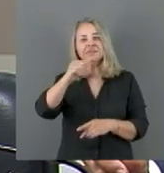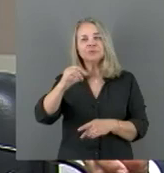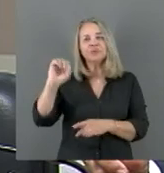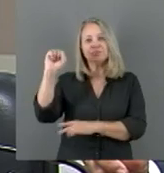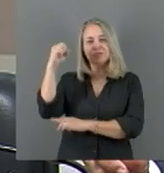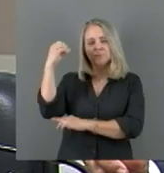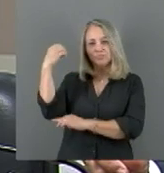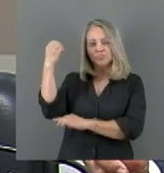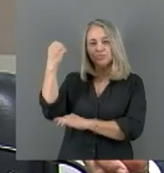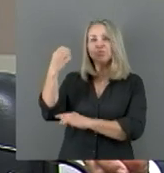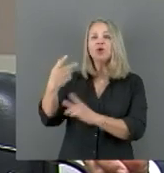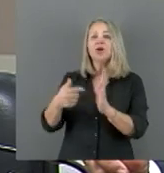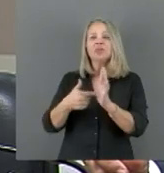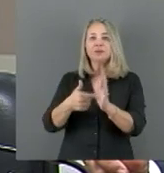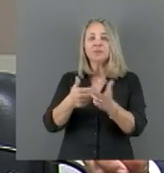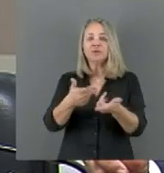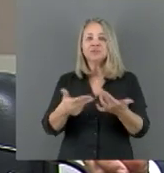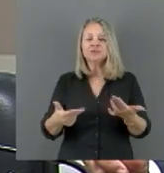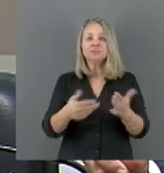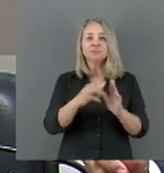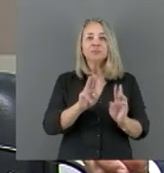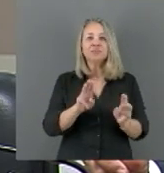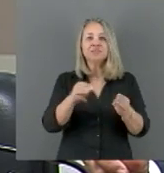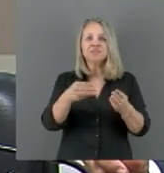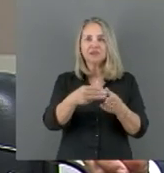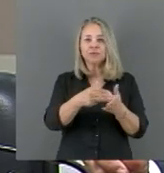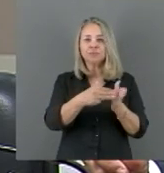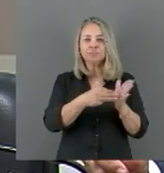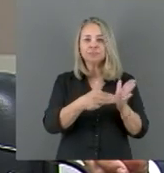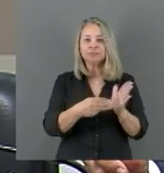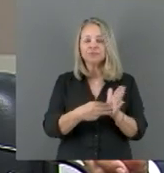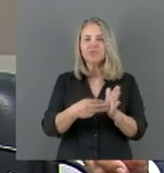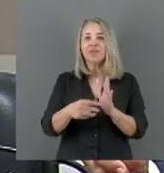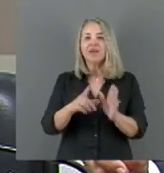encaminha a moção relativa à possibilidade de alteração da Lei nº